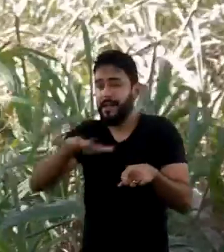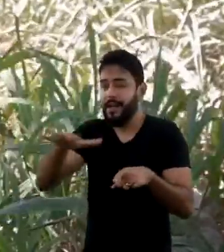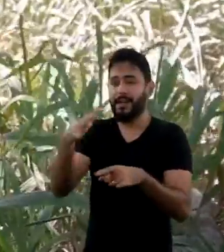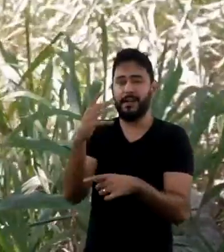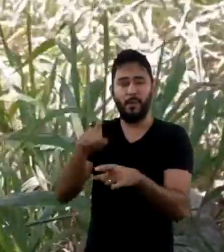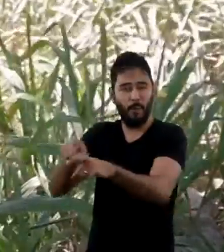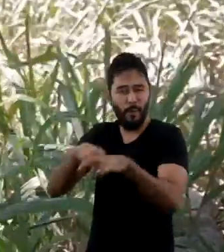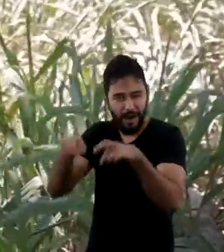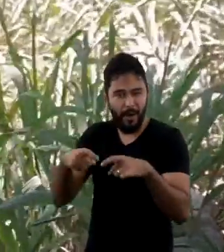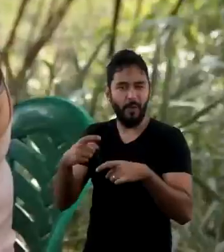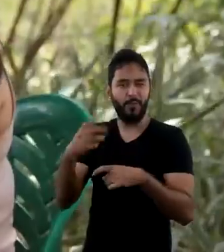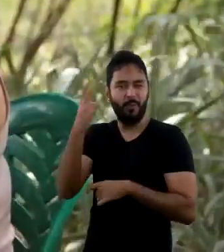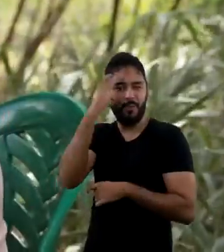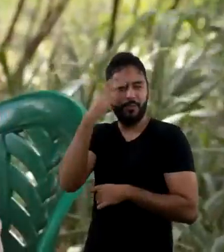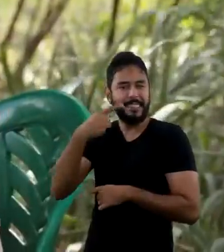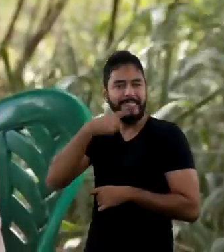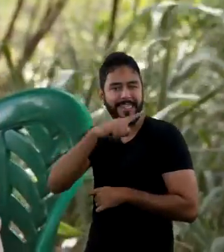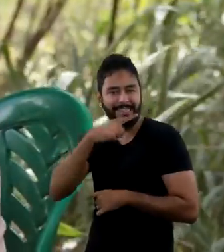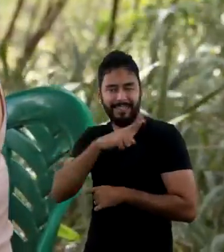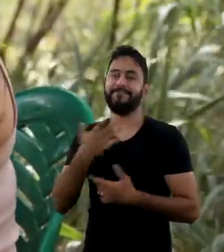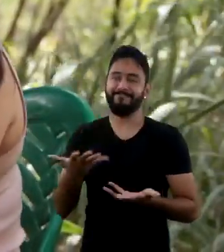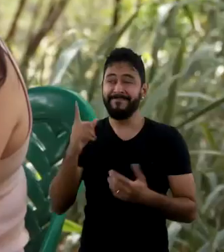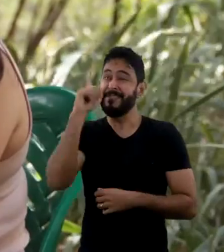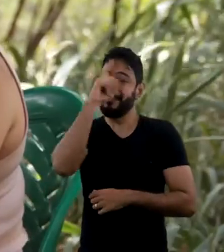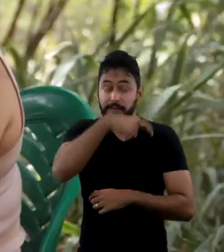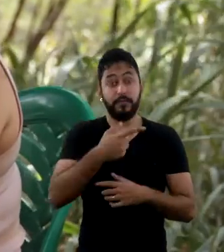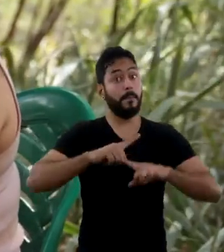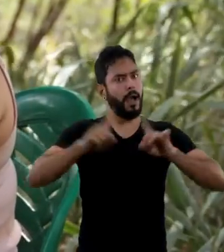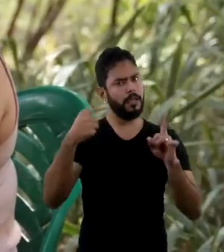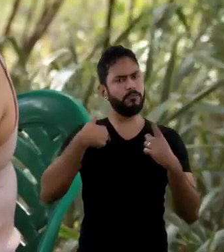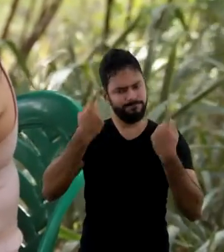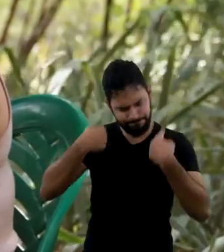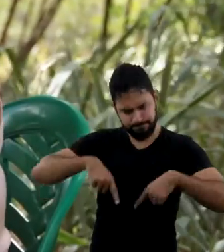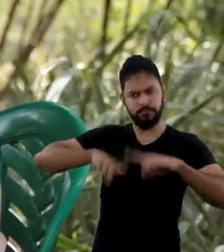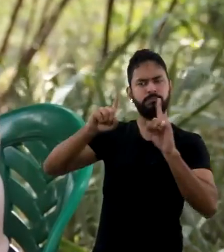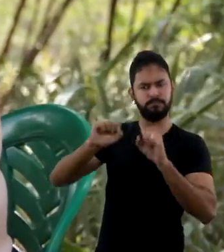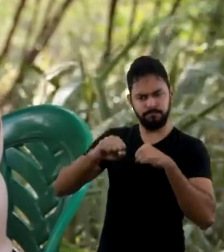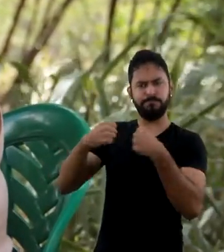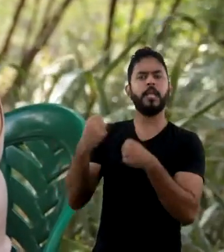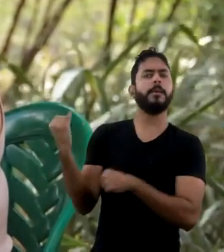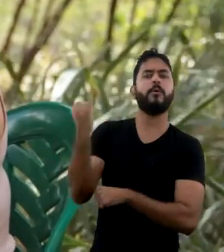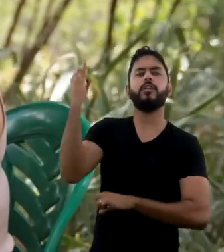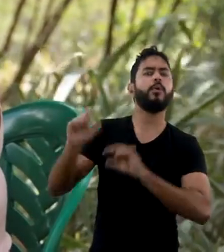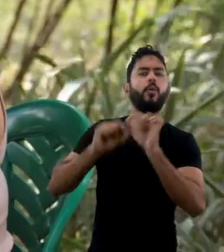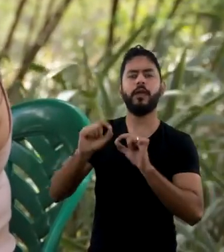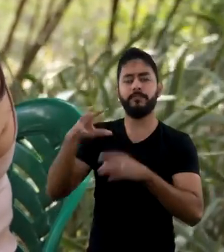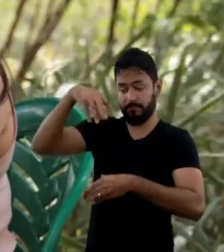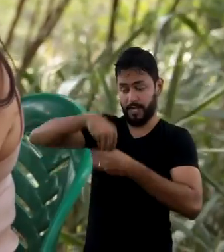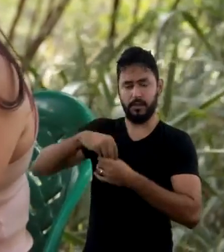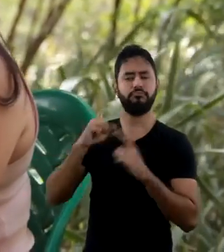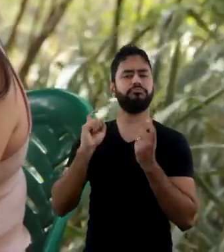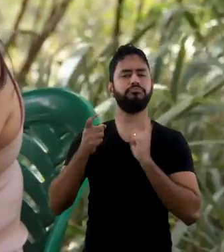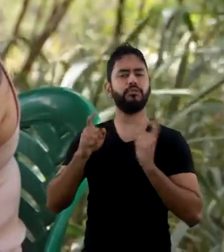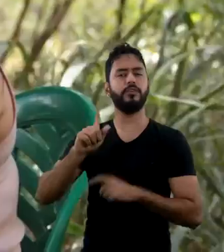daquela cultura canavieira. Então, foi difícil, né? E ao mesmo tempo desafiador e importante pensar em levar a discussão